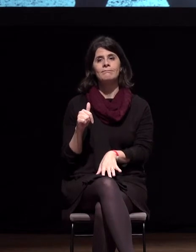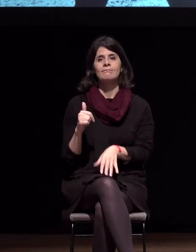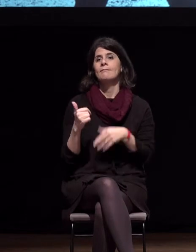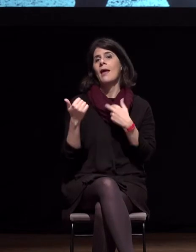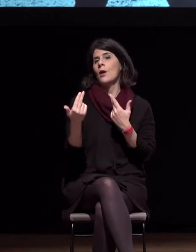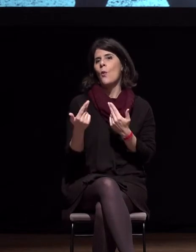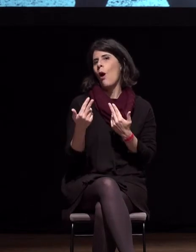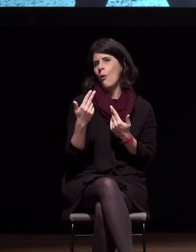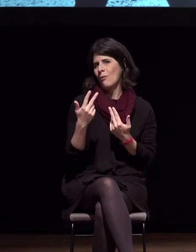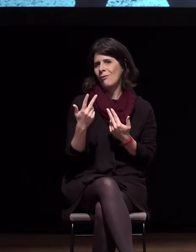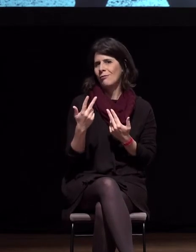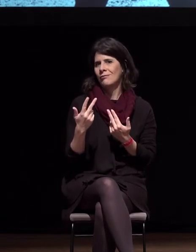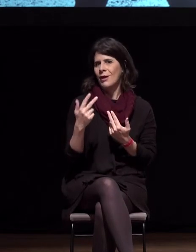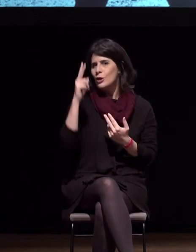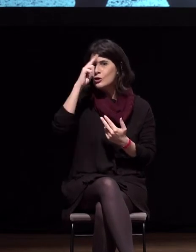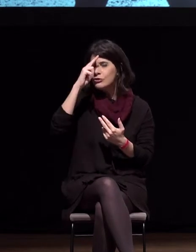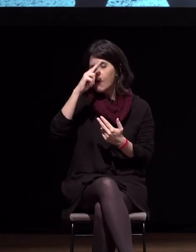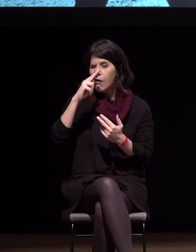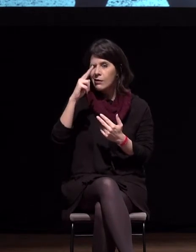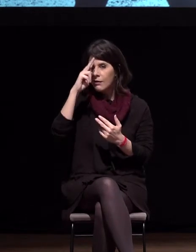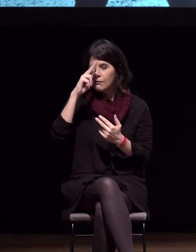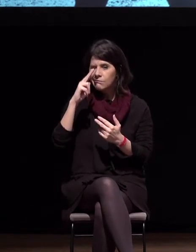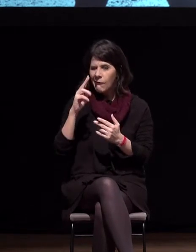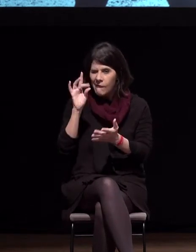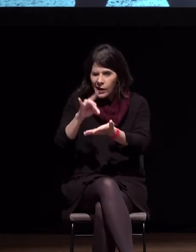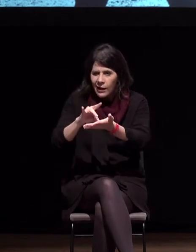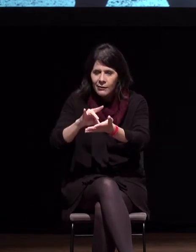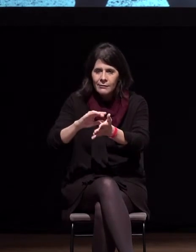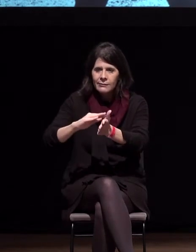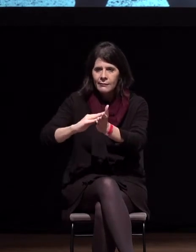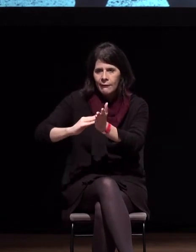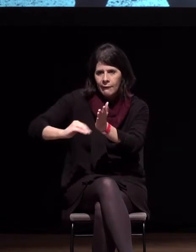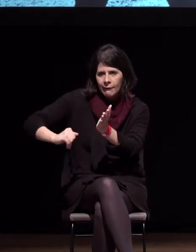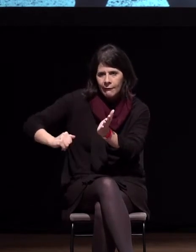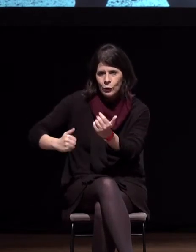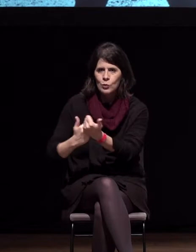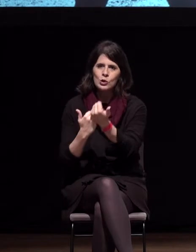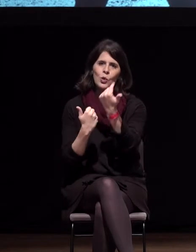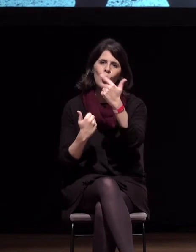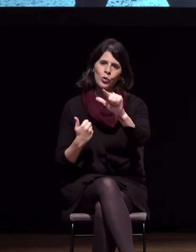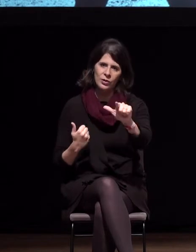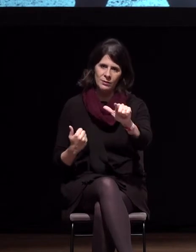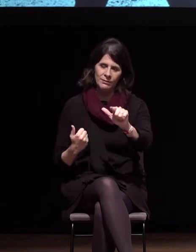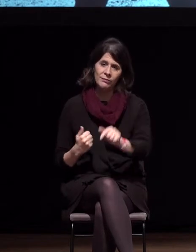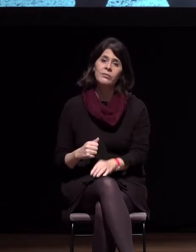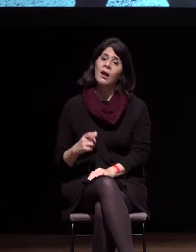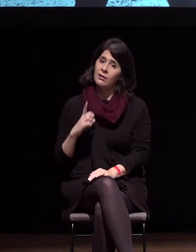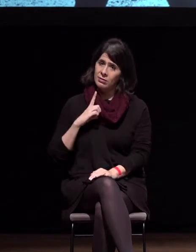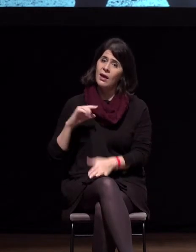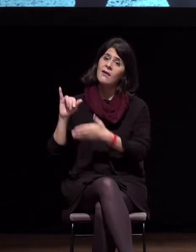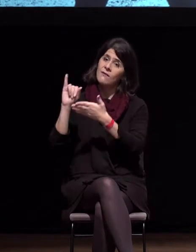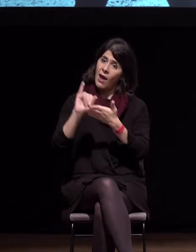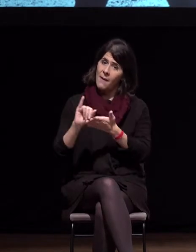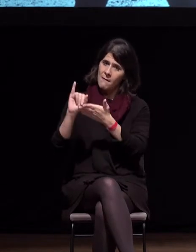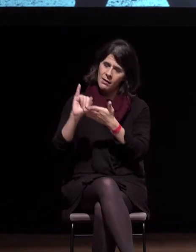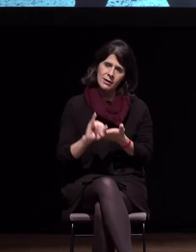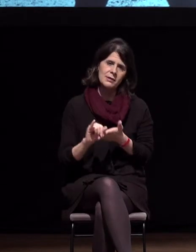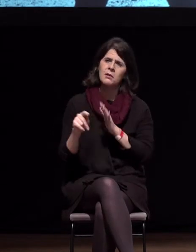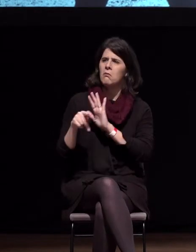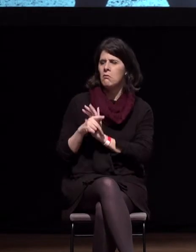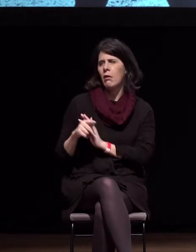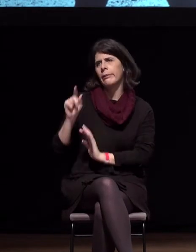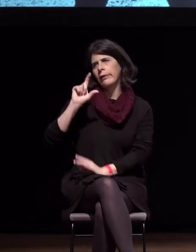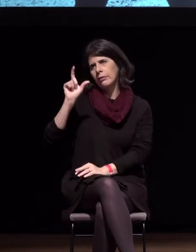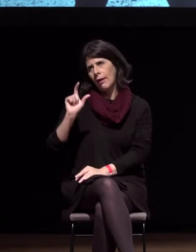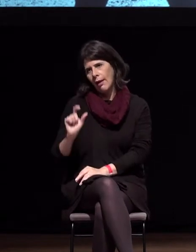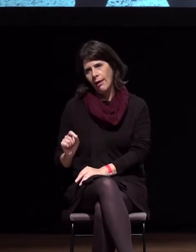essa história, né? Então, a imigração, seja majoritariamente italiana ou